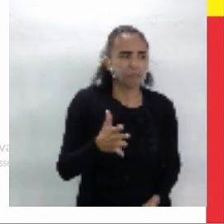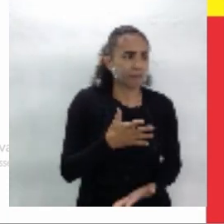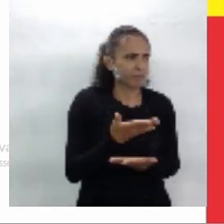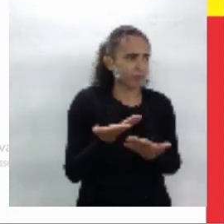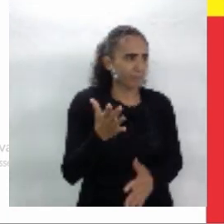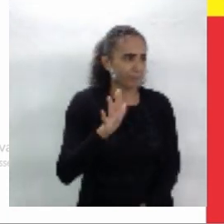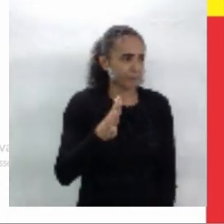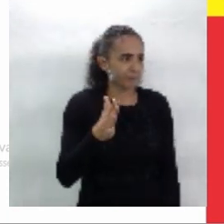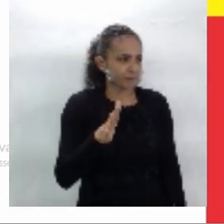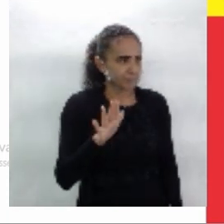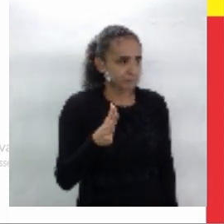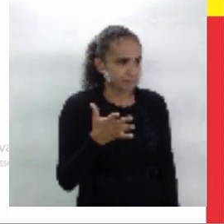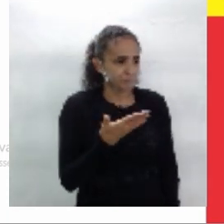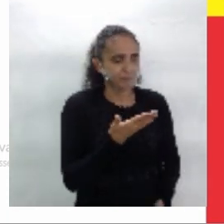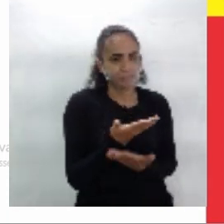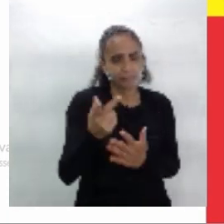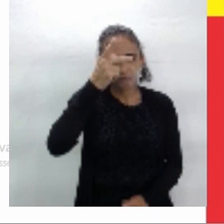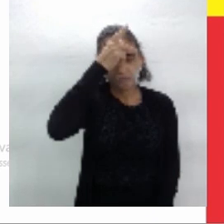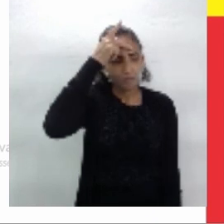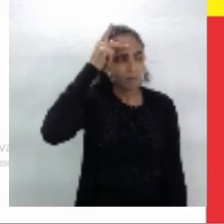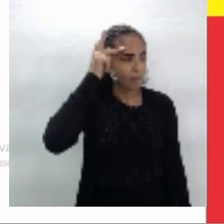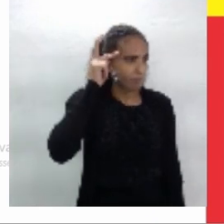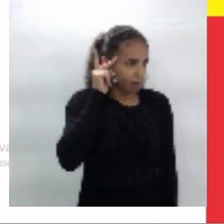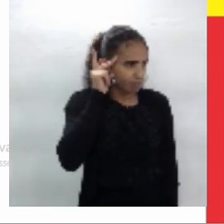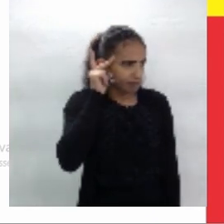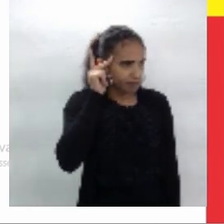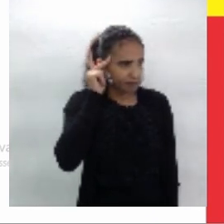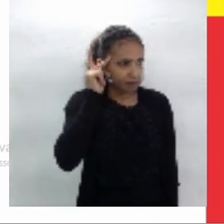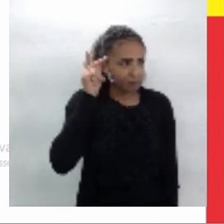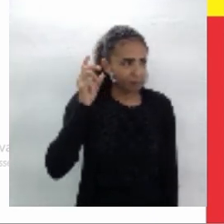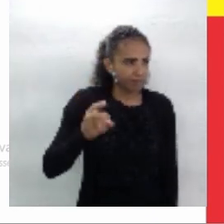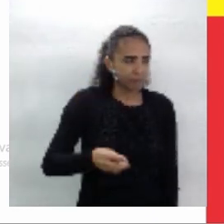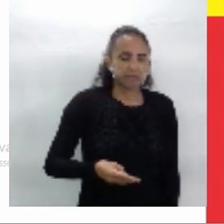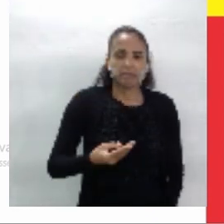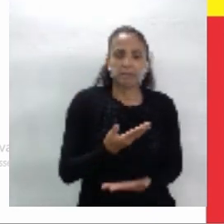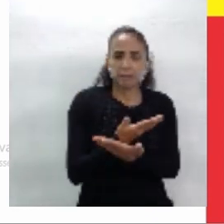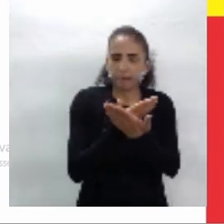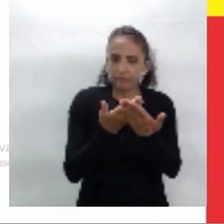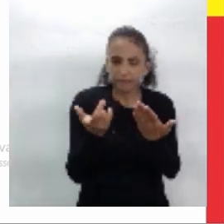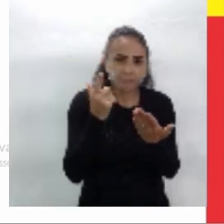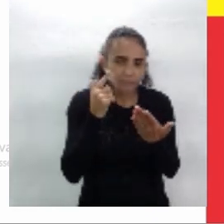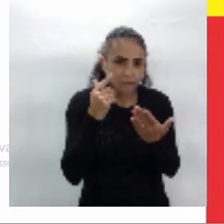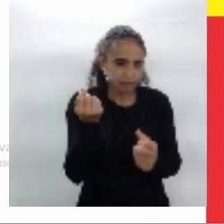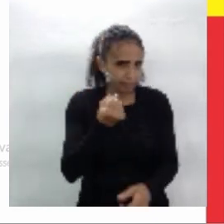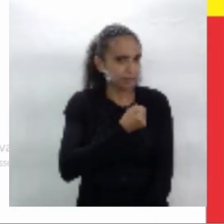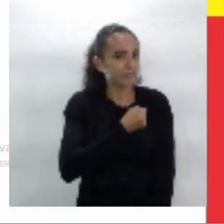esse? Vamos ver. Pessoas, qual é a aproximação? Então, veja que nós temos aí